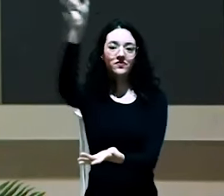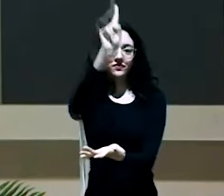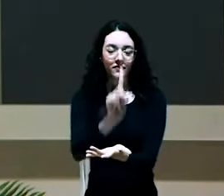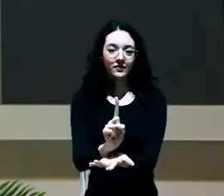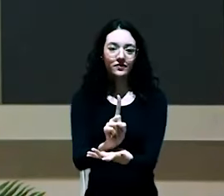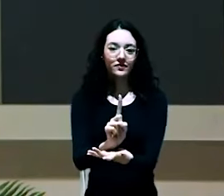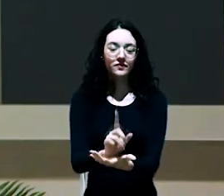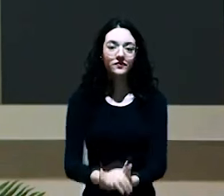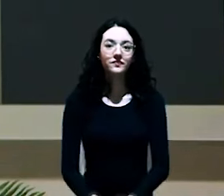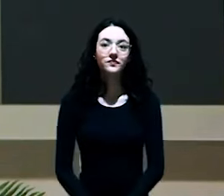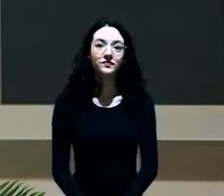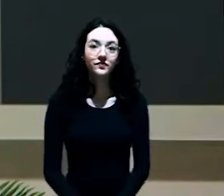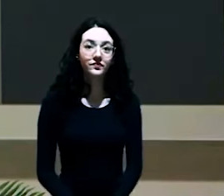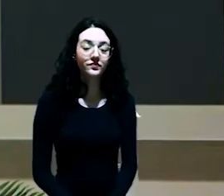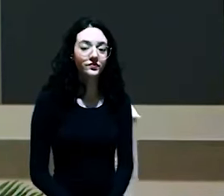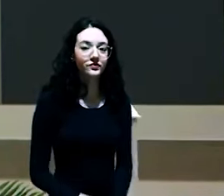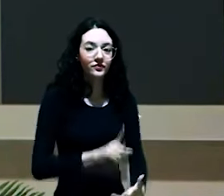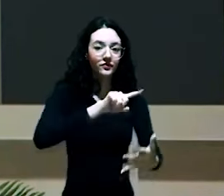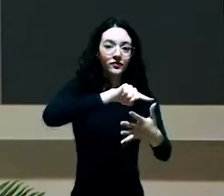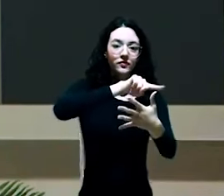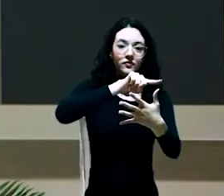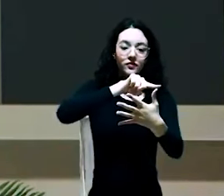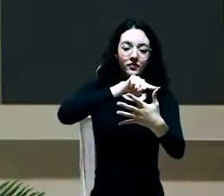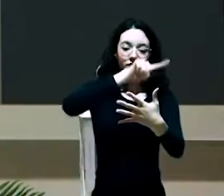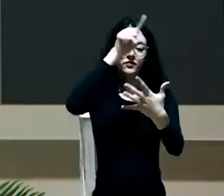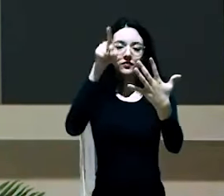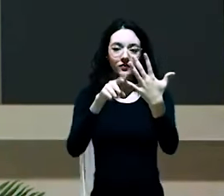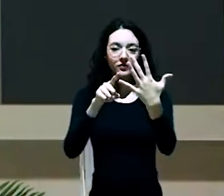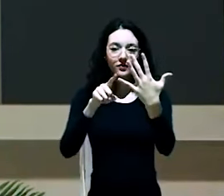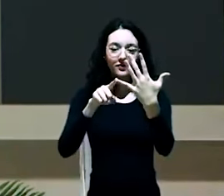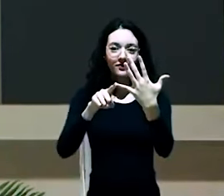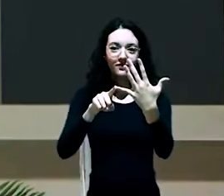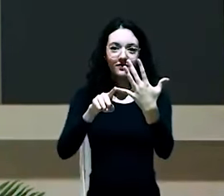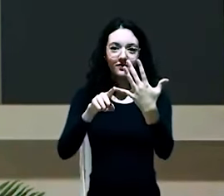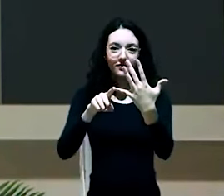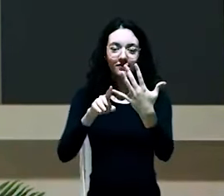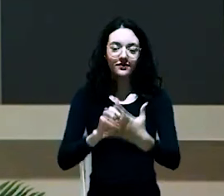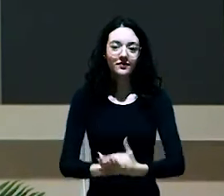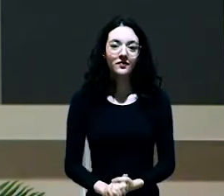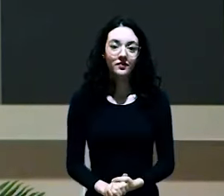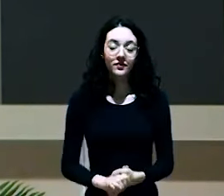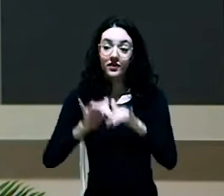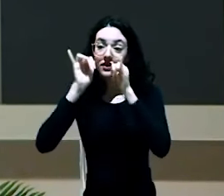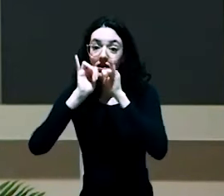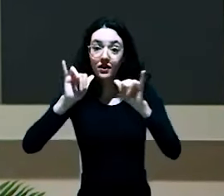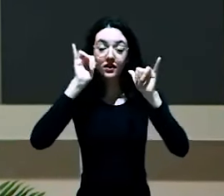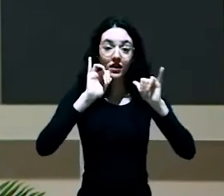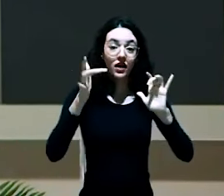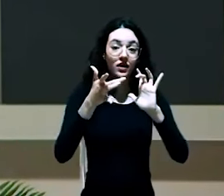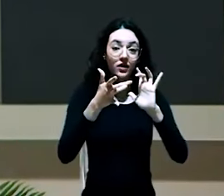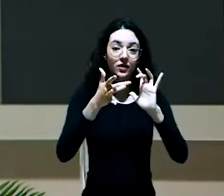E por último, em quinto lugar, eles pregavam batismo no Espírito Santo. Eles pregou,